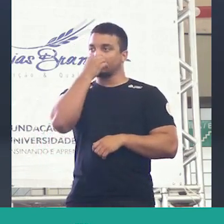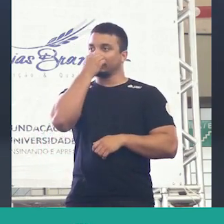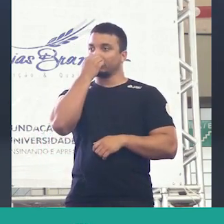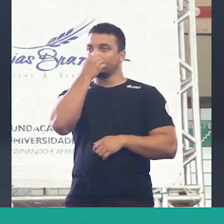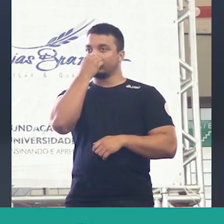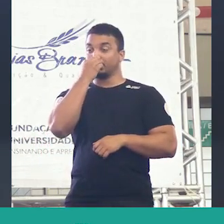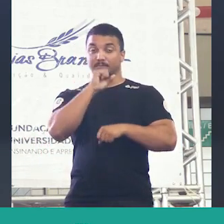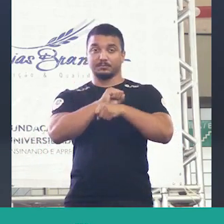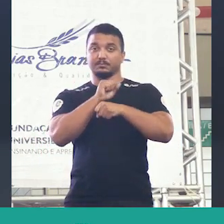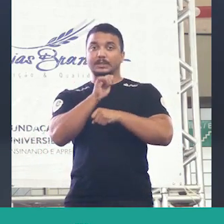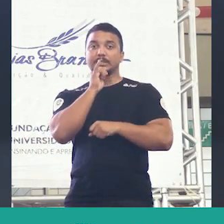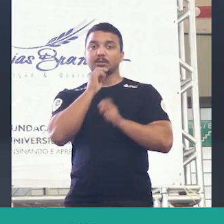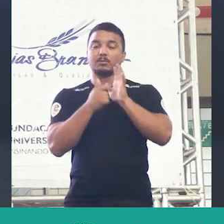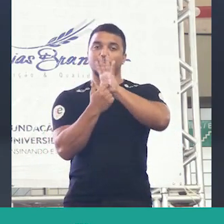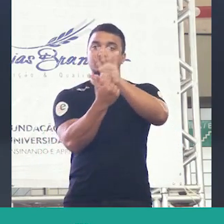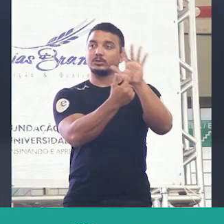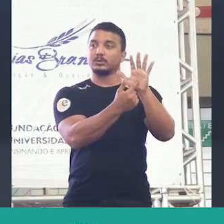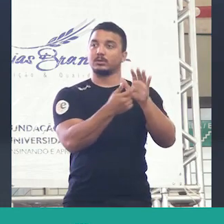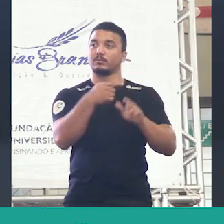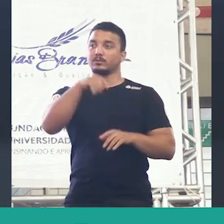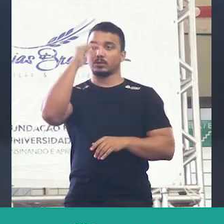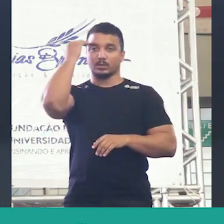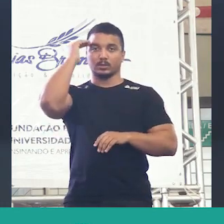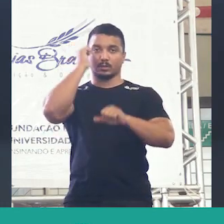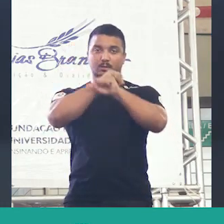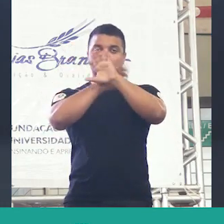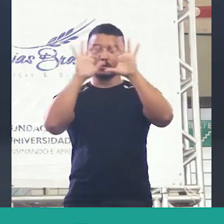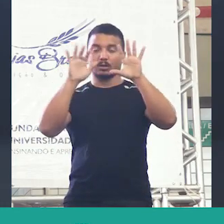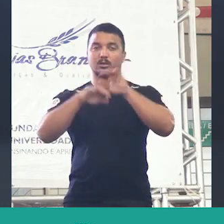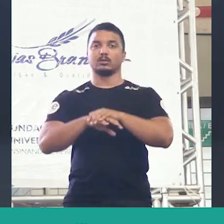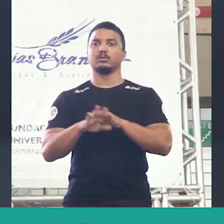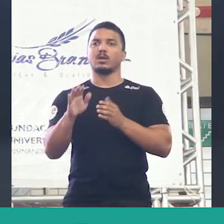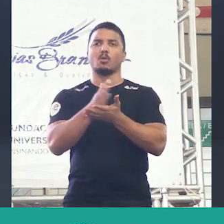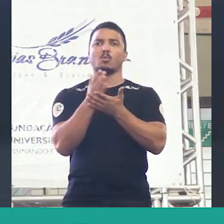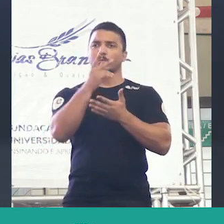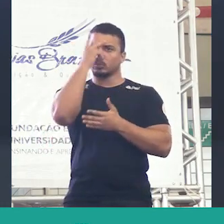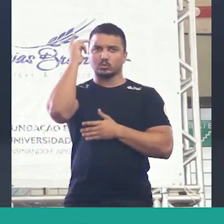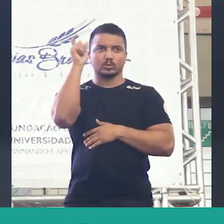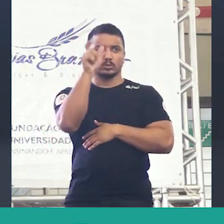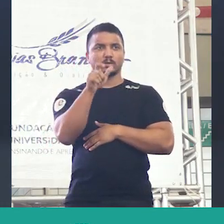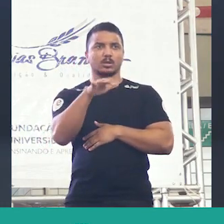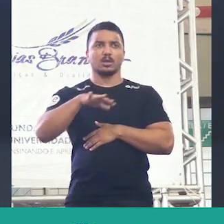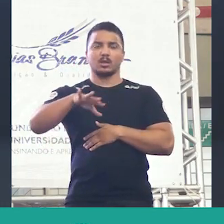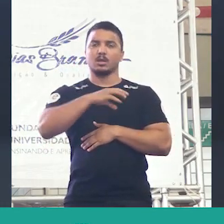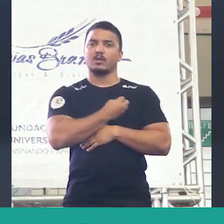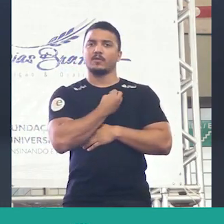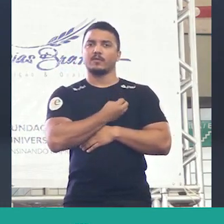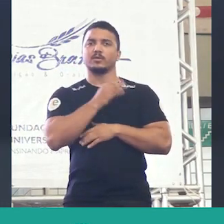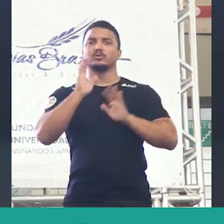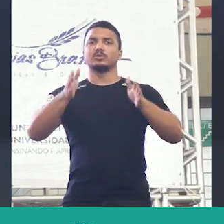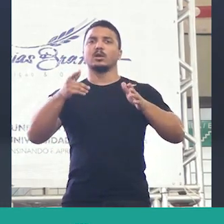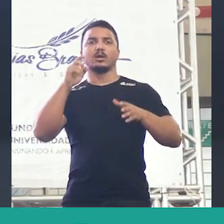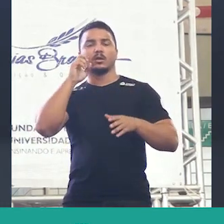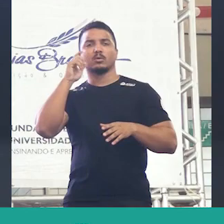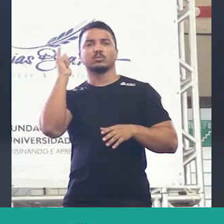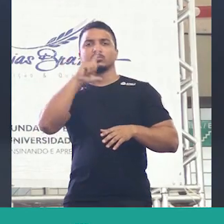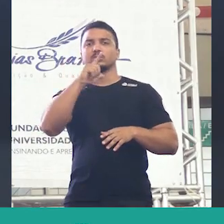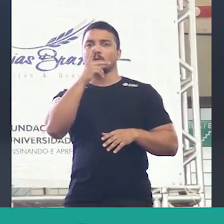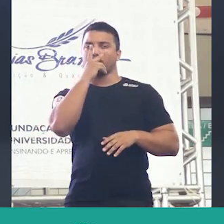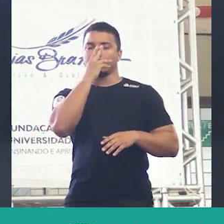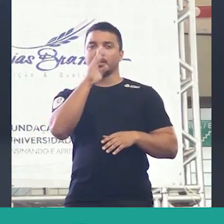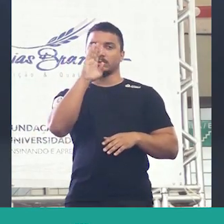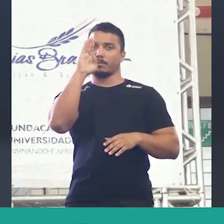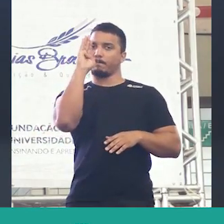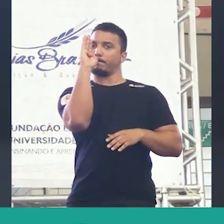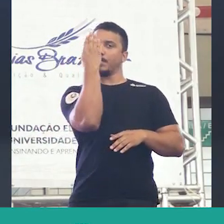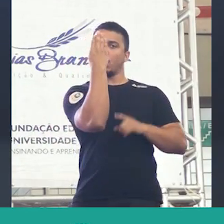Deixe-me dar aqui alguns exemplos para vocês entenderem. Alguém aqui já bateu a cara numa